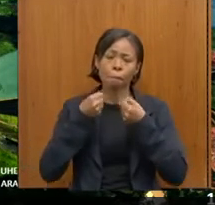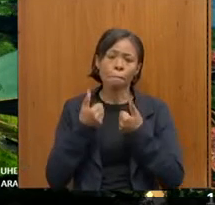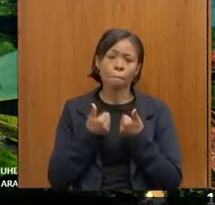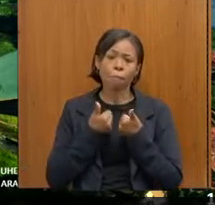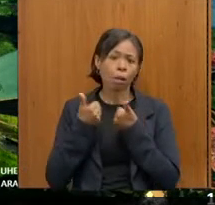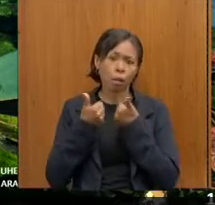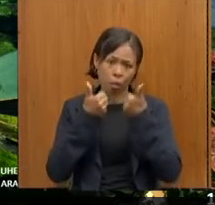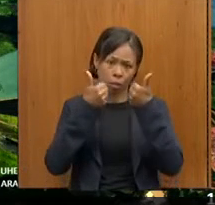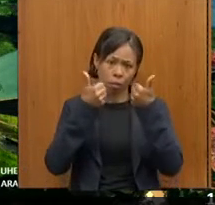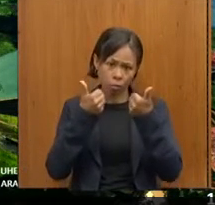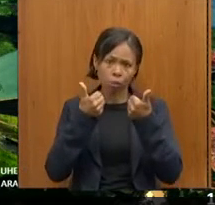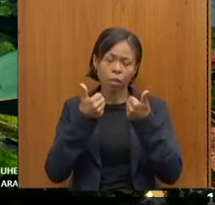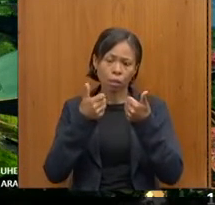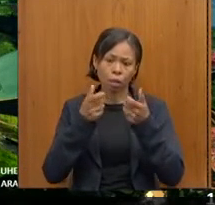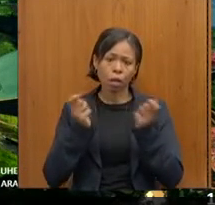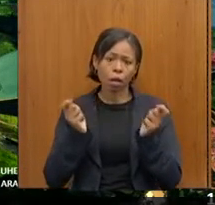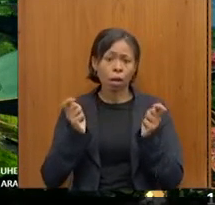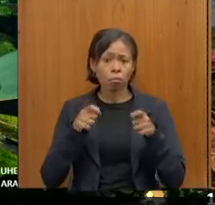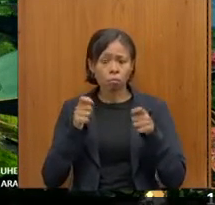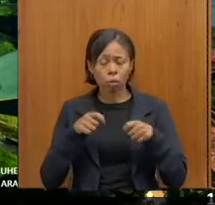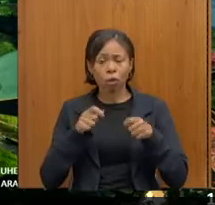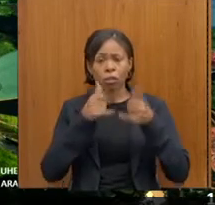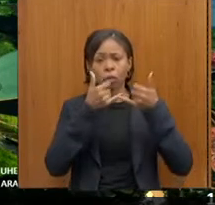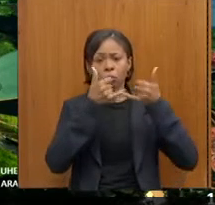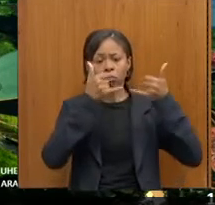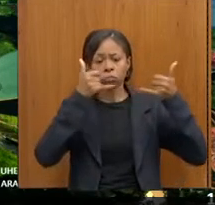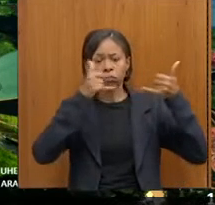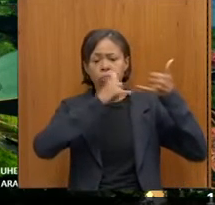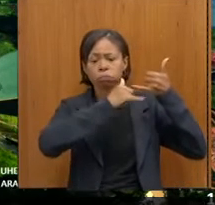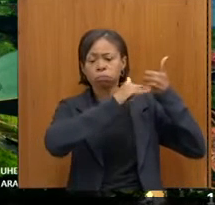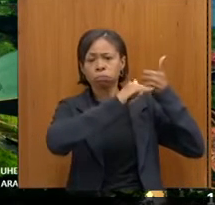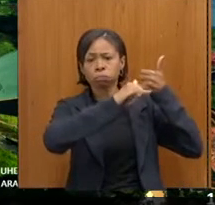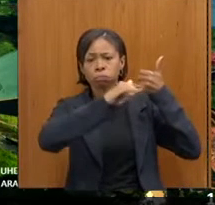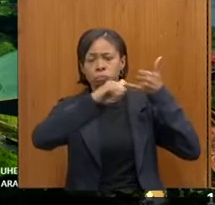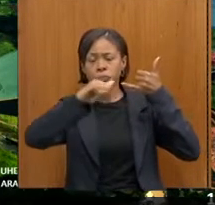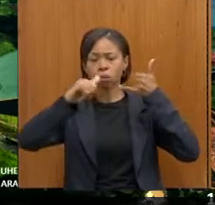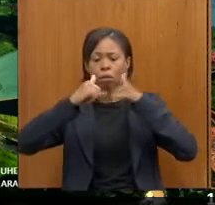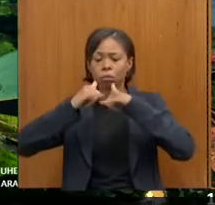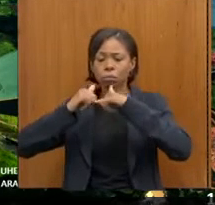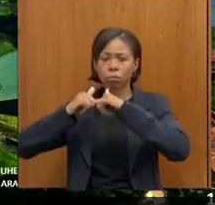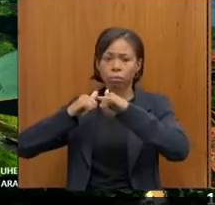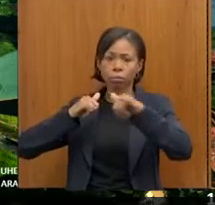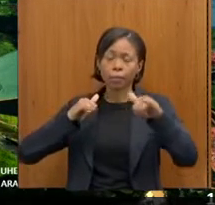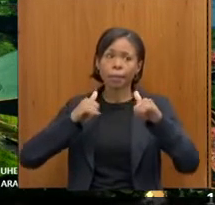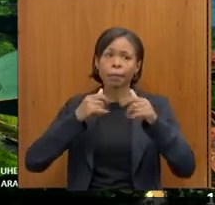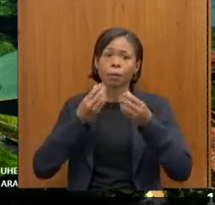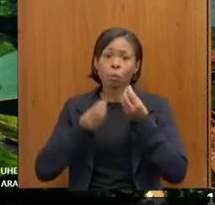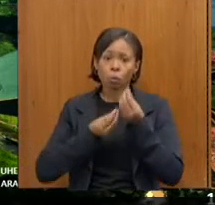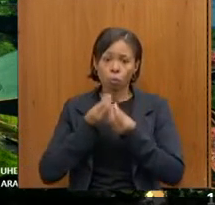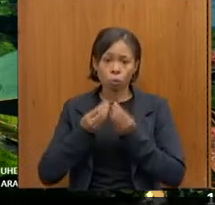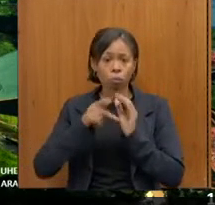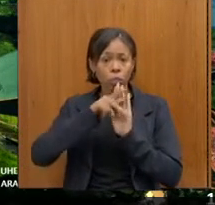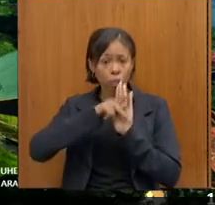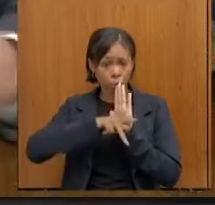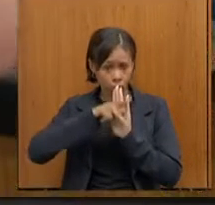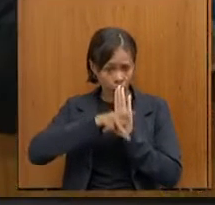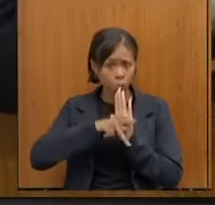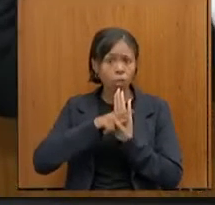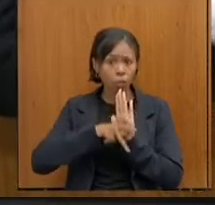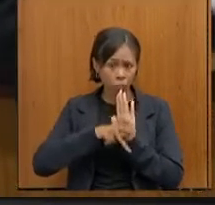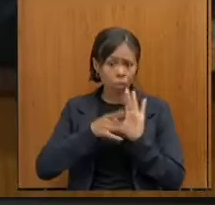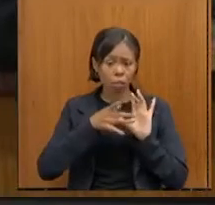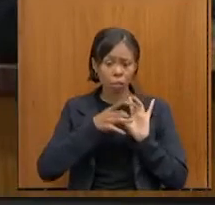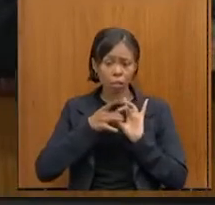aumentando a capacidade a distribuição de energia através de projetos em transmissão que são fundamentais